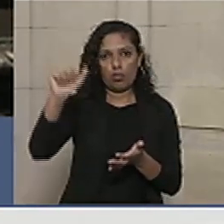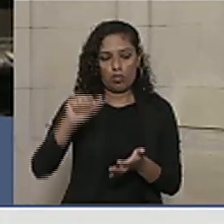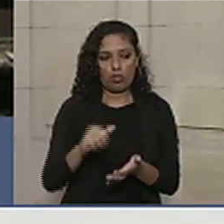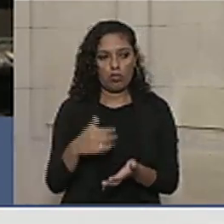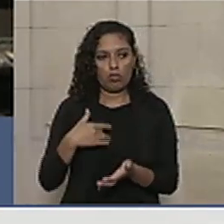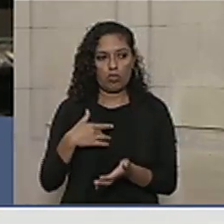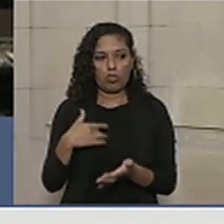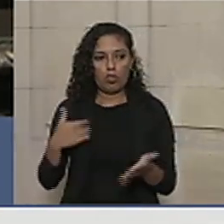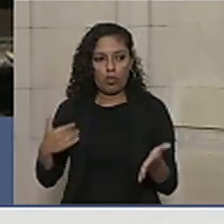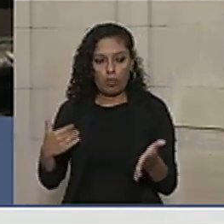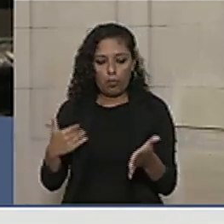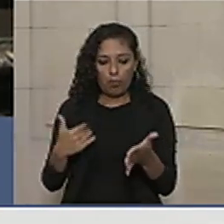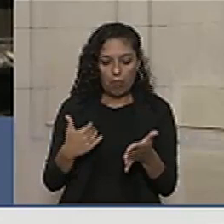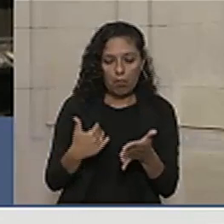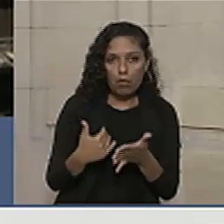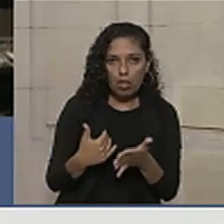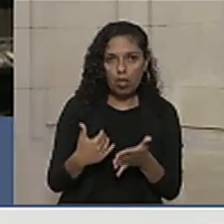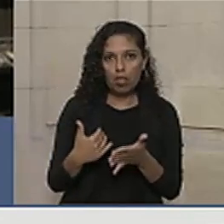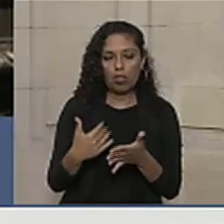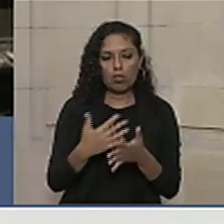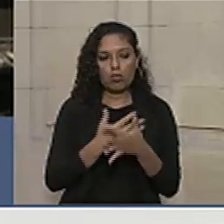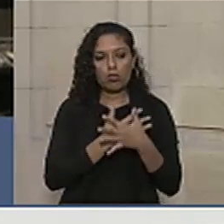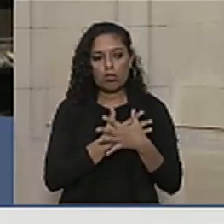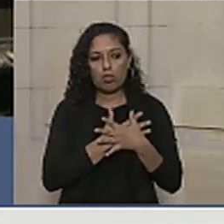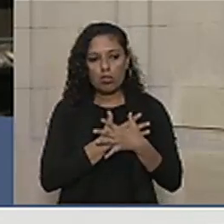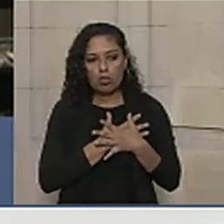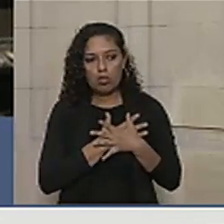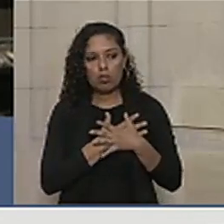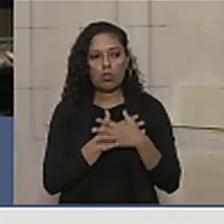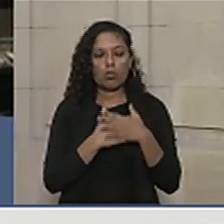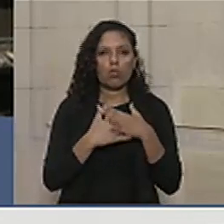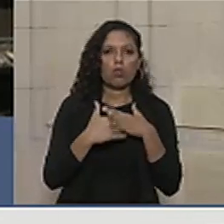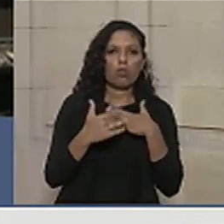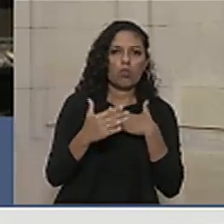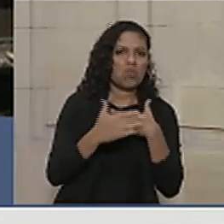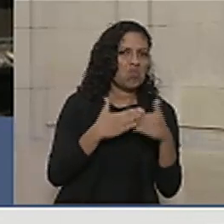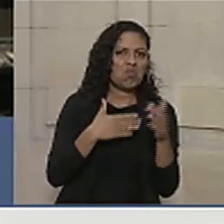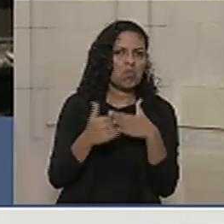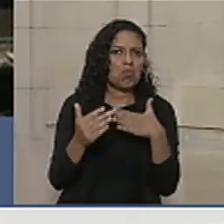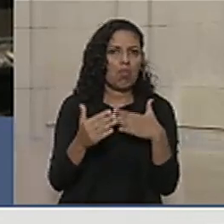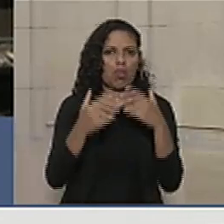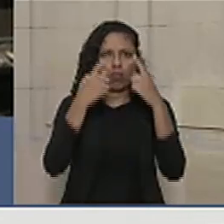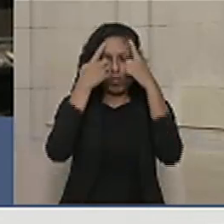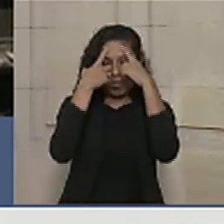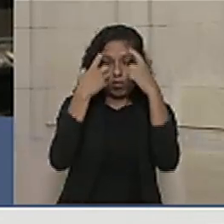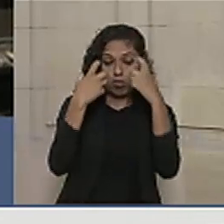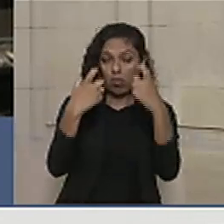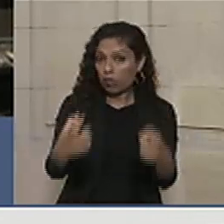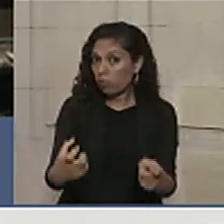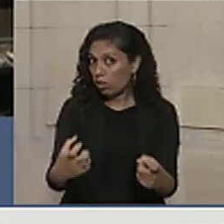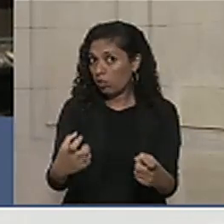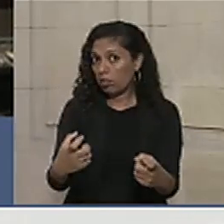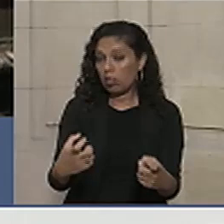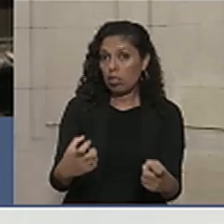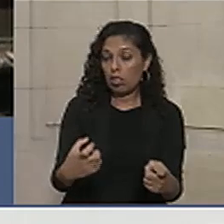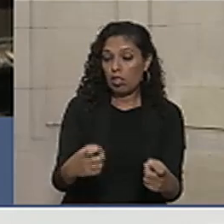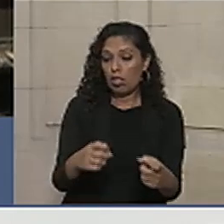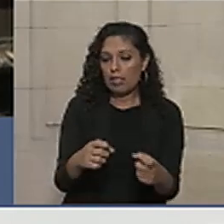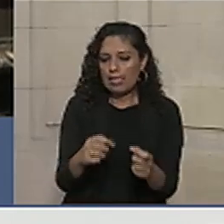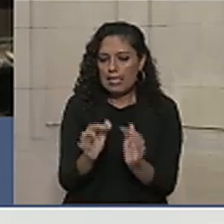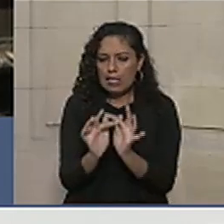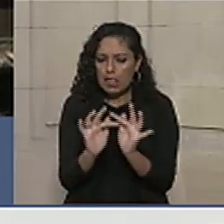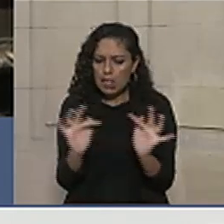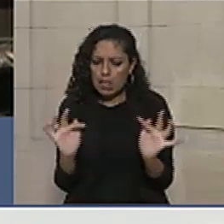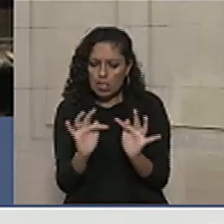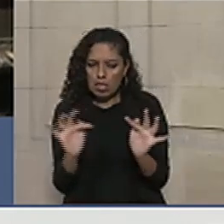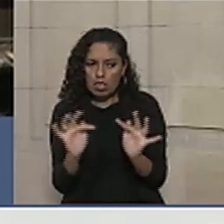faz cada vez mais me solidarizar com qualquer tipo de violência simbólica ou concreta.